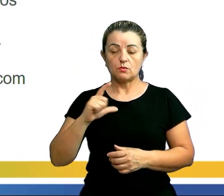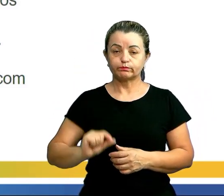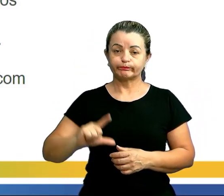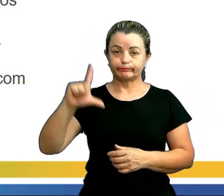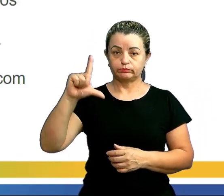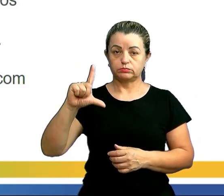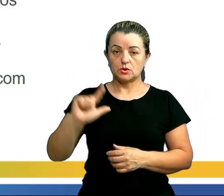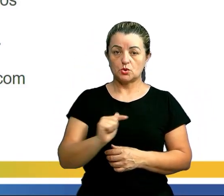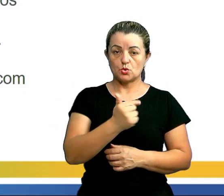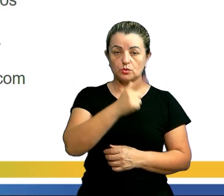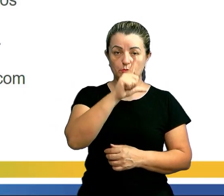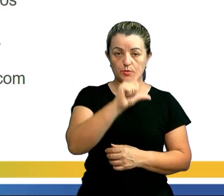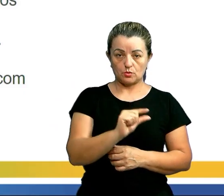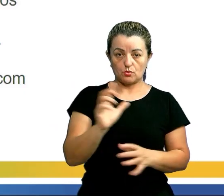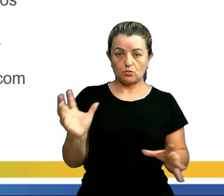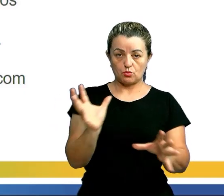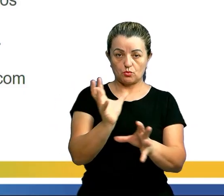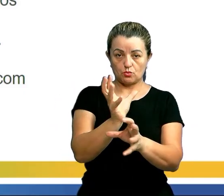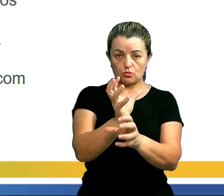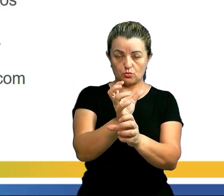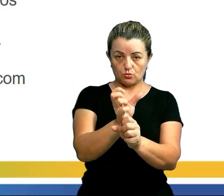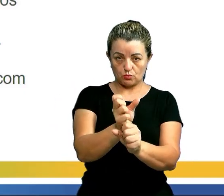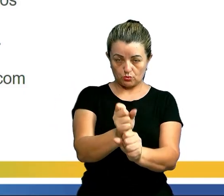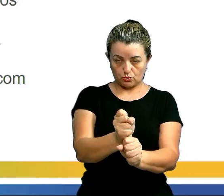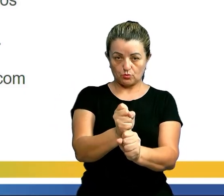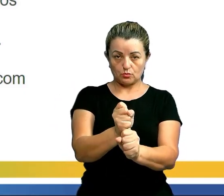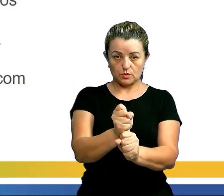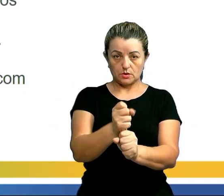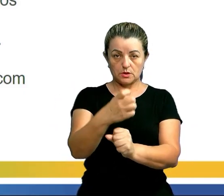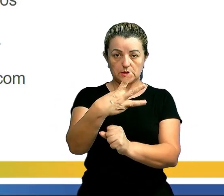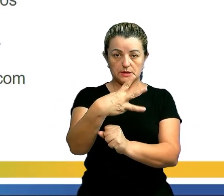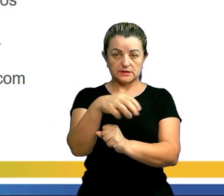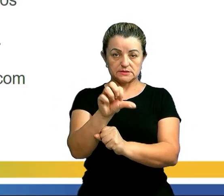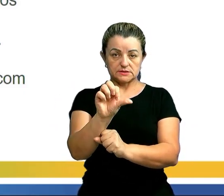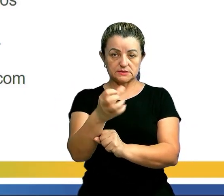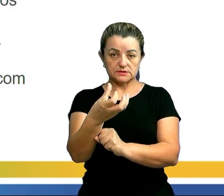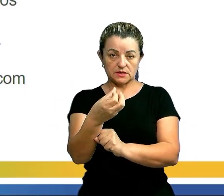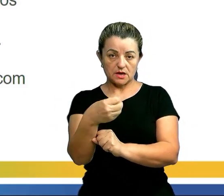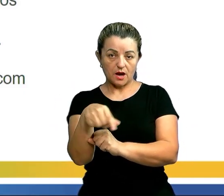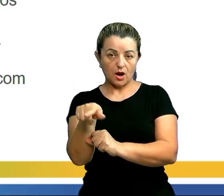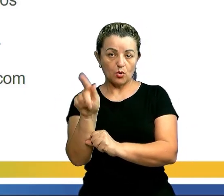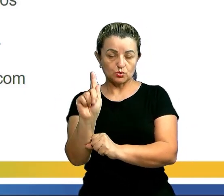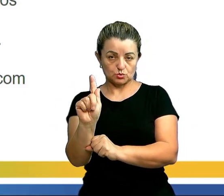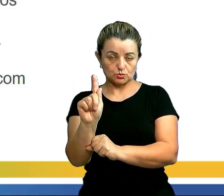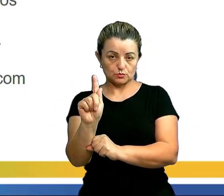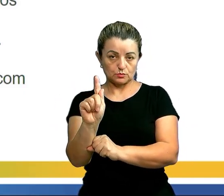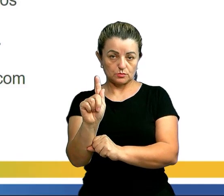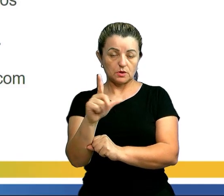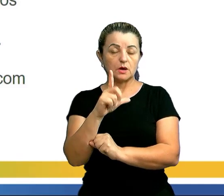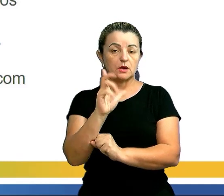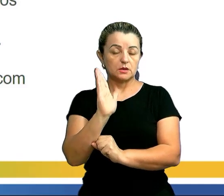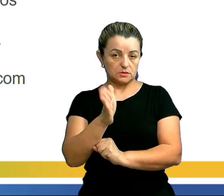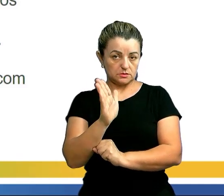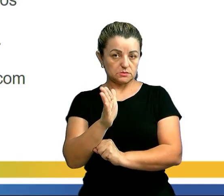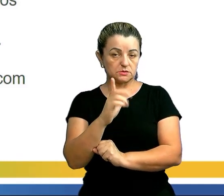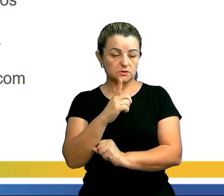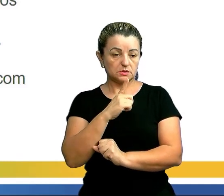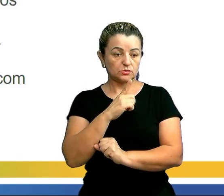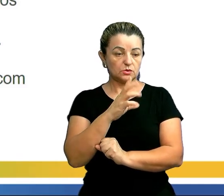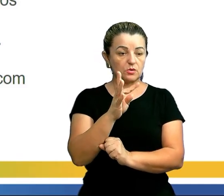outra é menor. A soma dos seus ângulos internos totaliza 360 graus. Ele é classificado como um